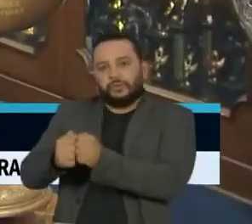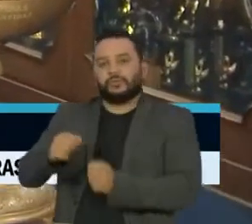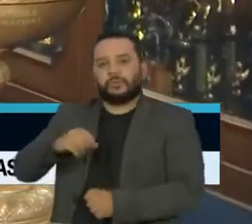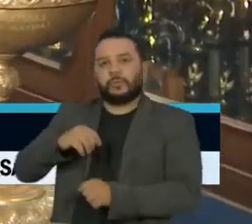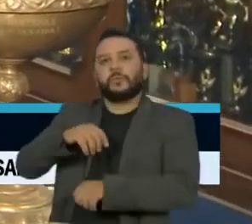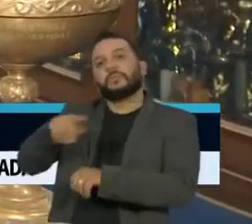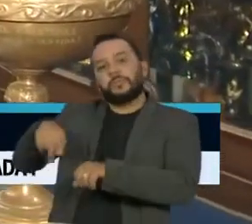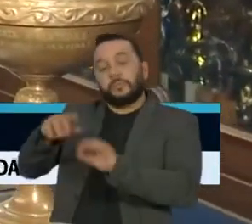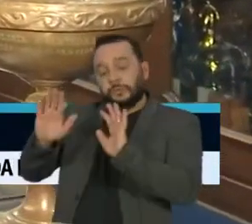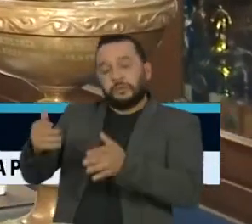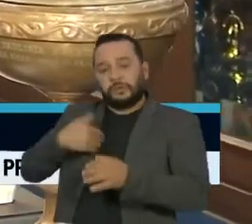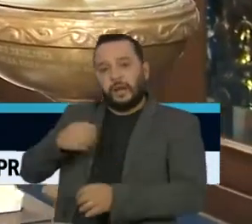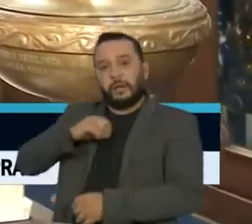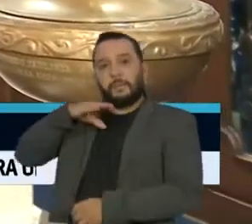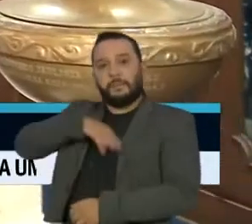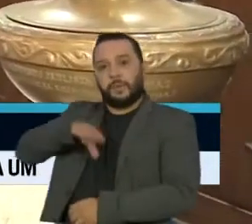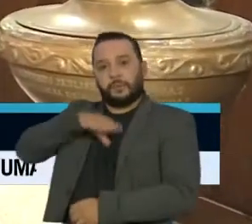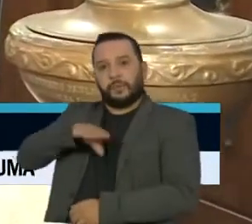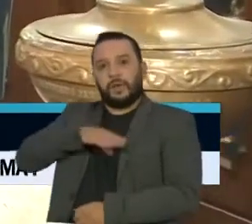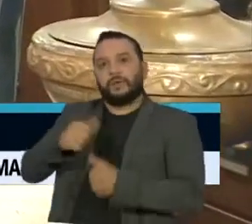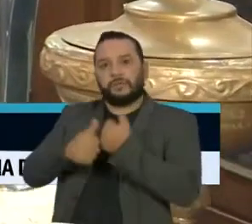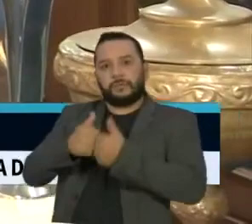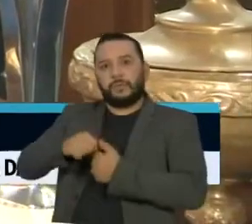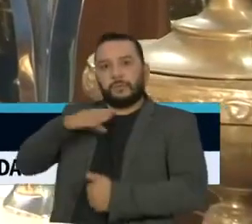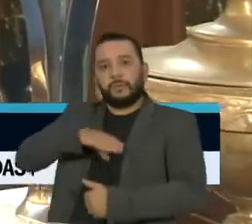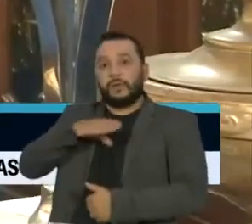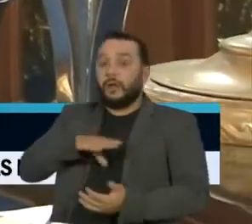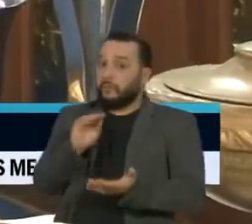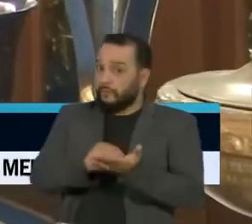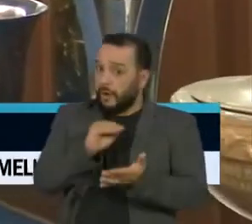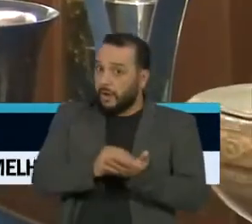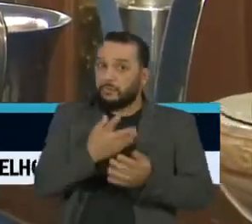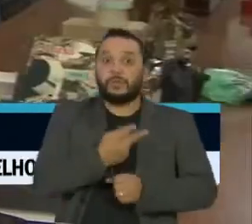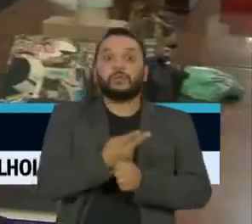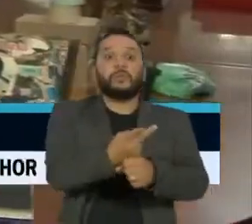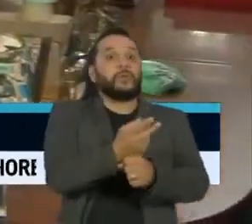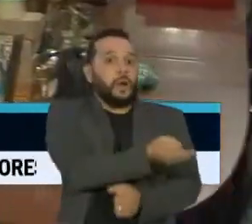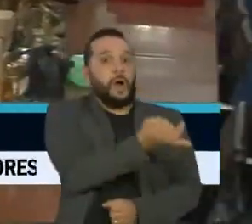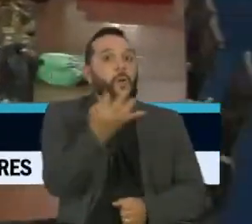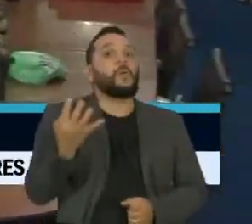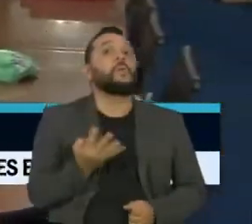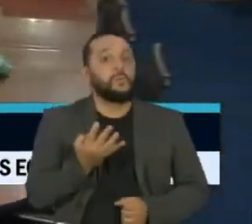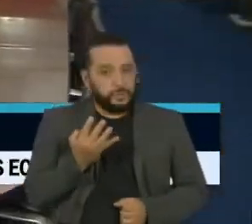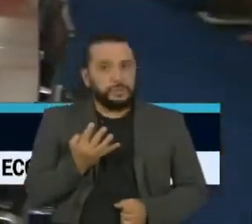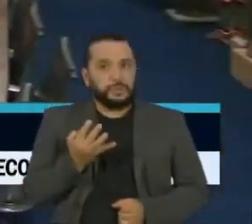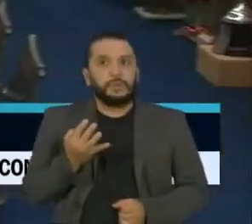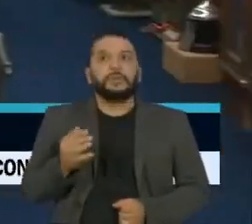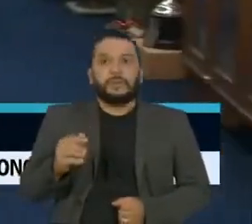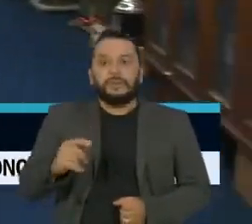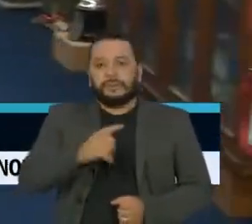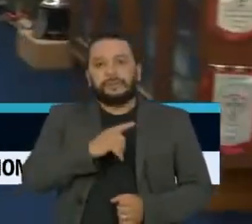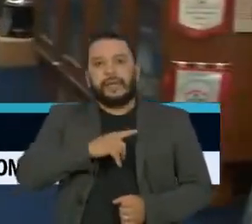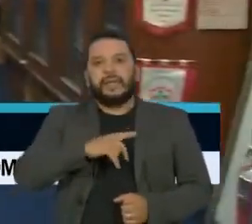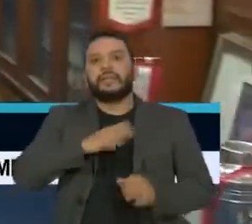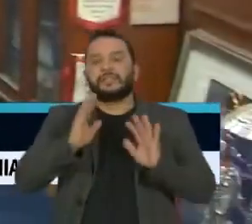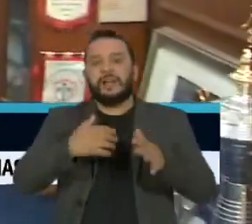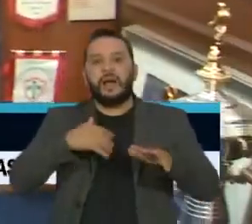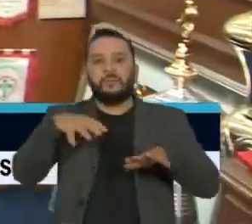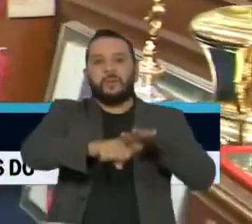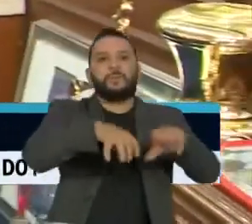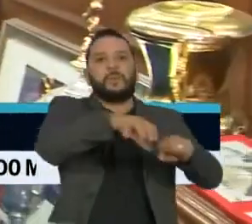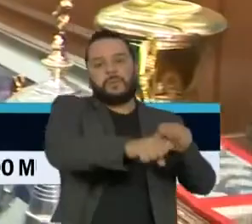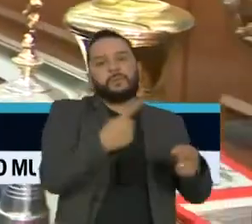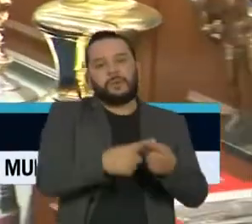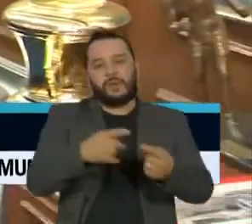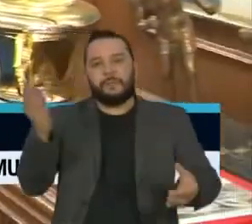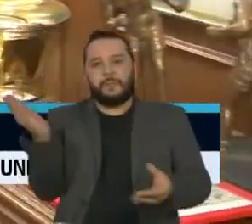Infelizmente, nessas prateleiras faltam os troféus mais importantes da história do clube. Eles estão penhorados por conta de processos trabalhistas.